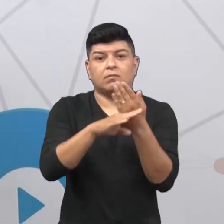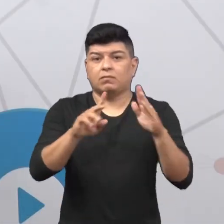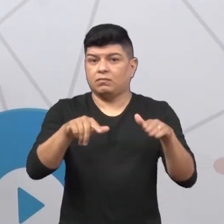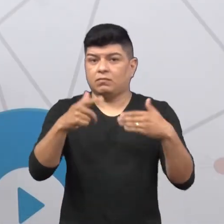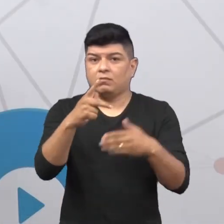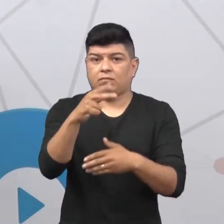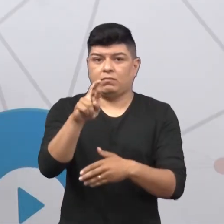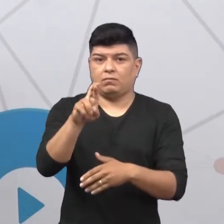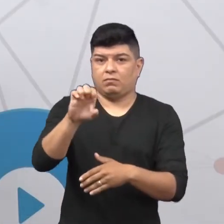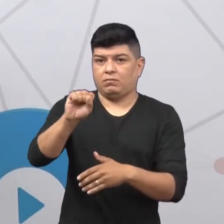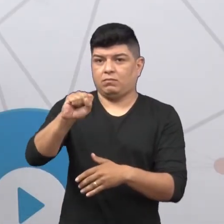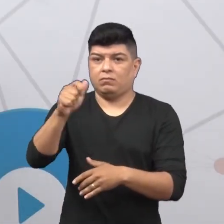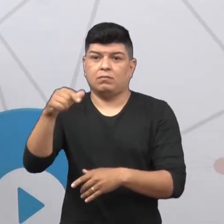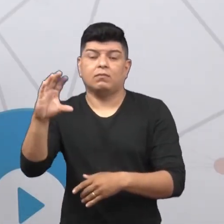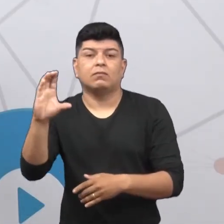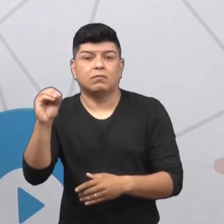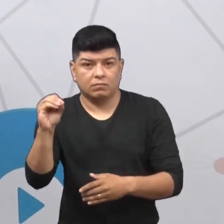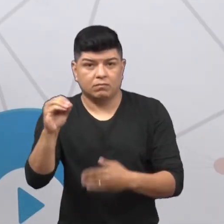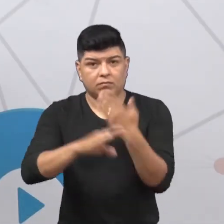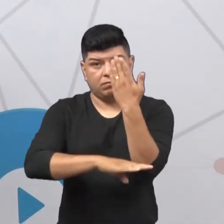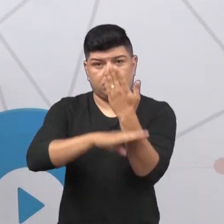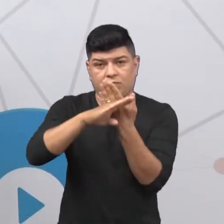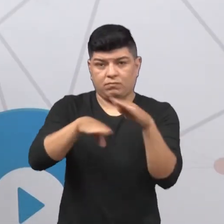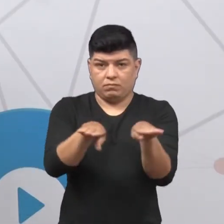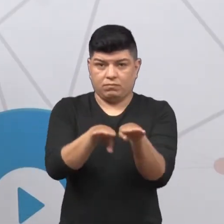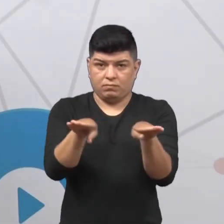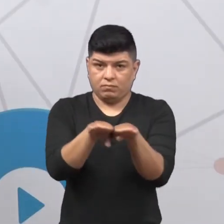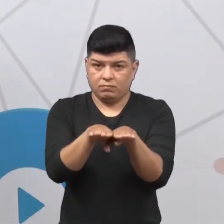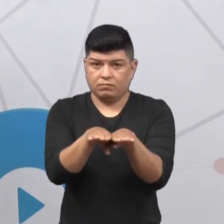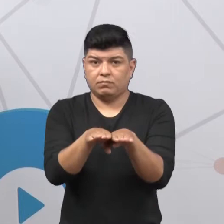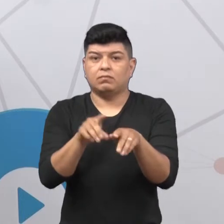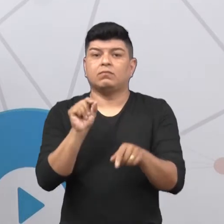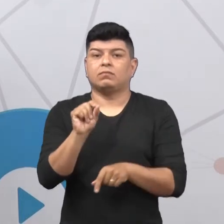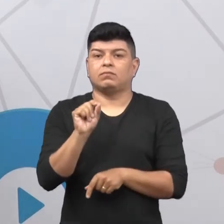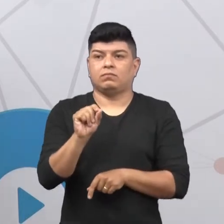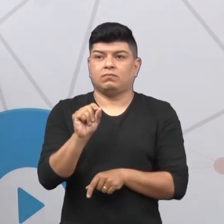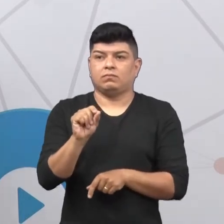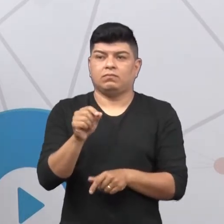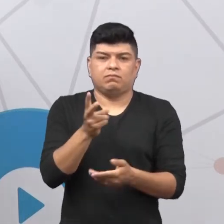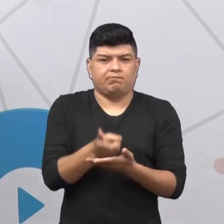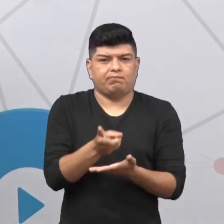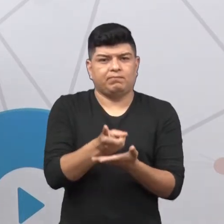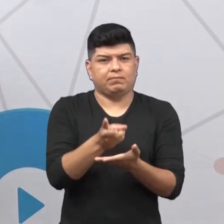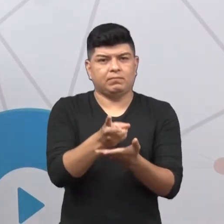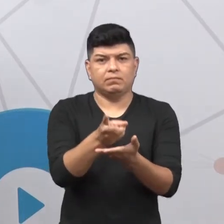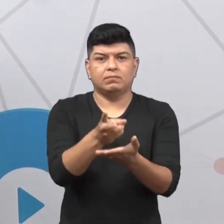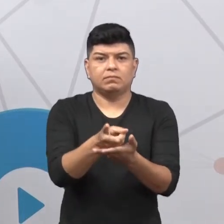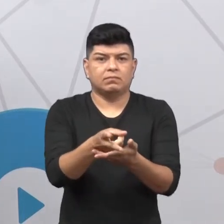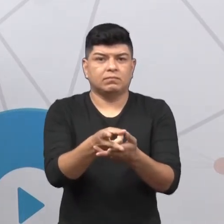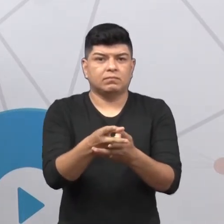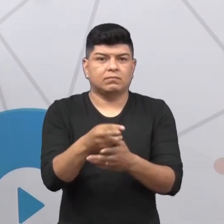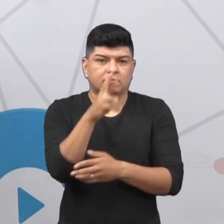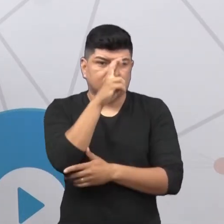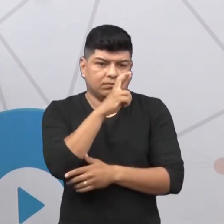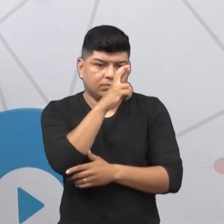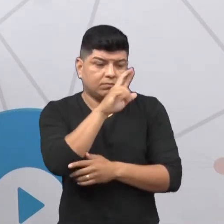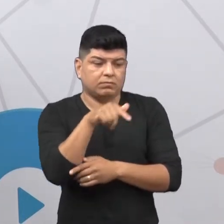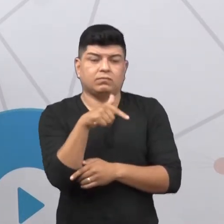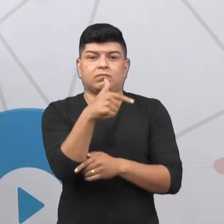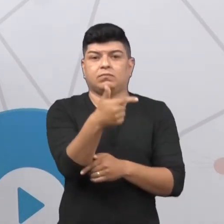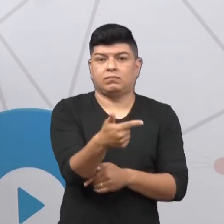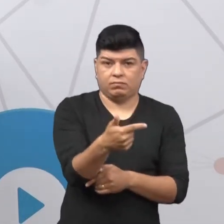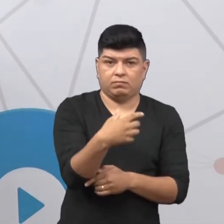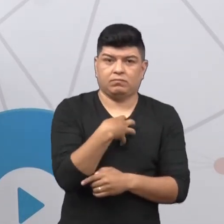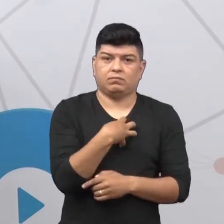e volume, a intenção aqui era deixar uma dessas variáveis constante e observar como que as outras